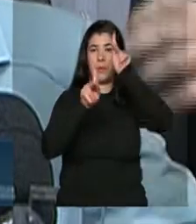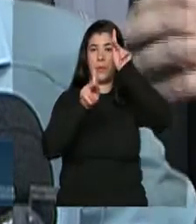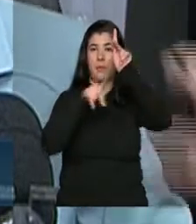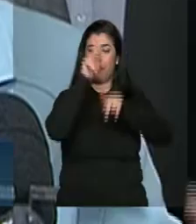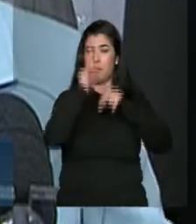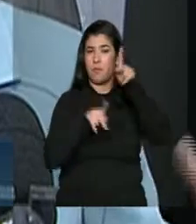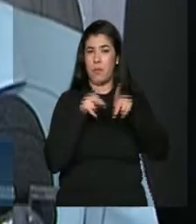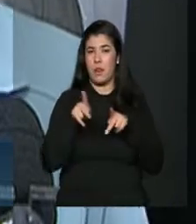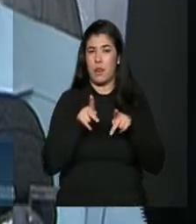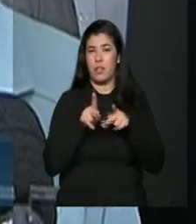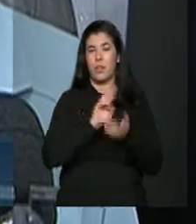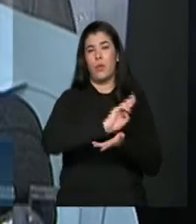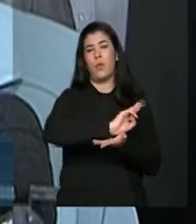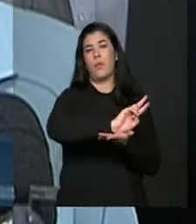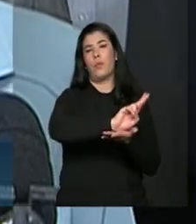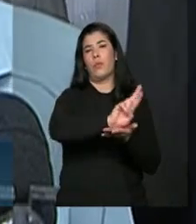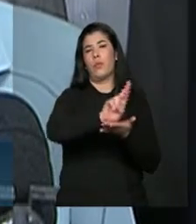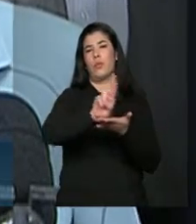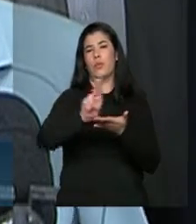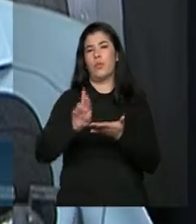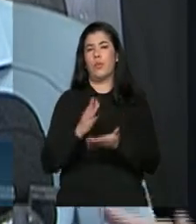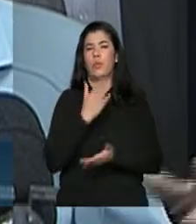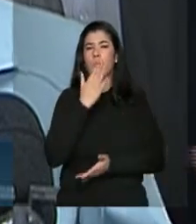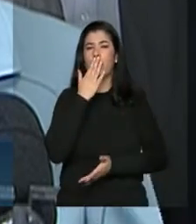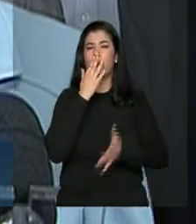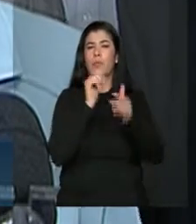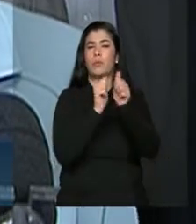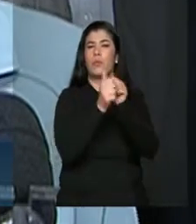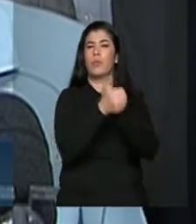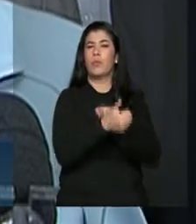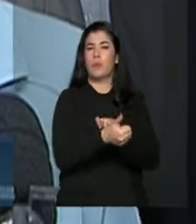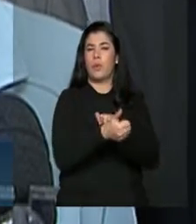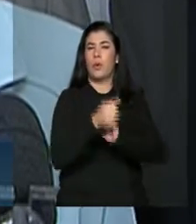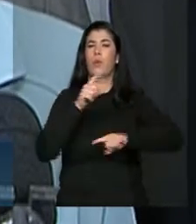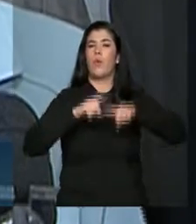dos diferentes esportes, né? Os